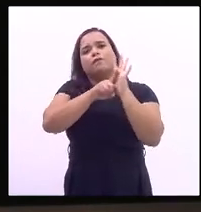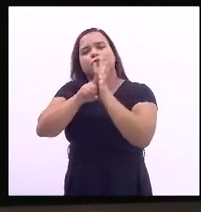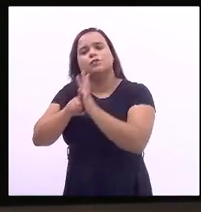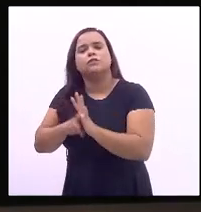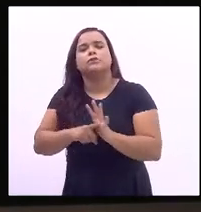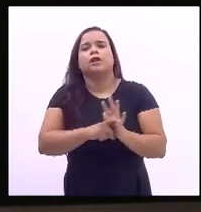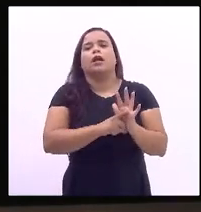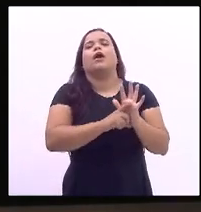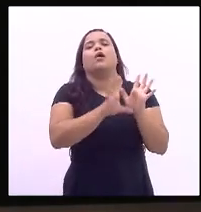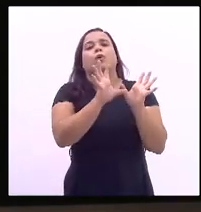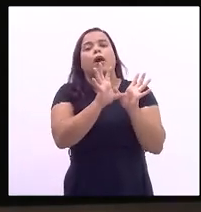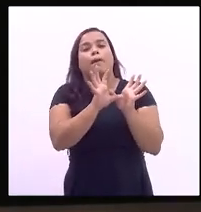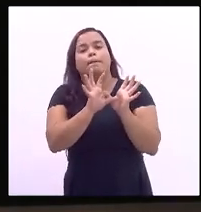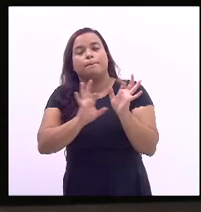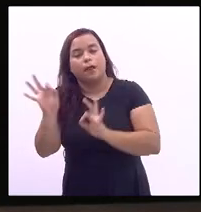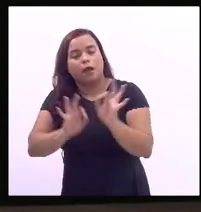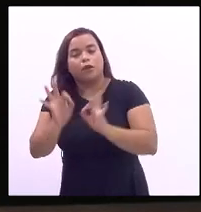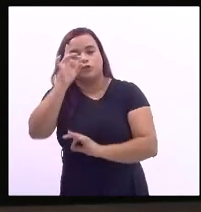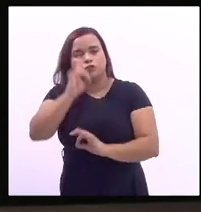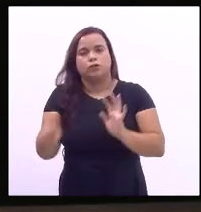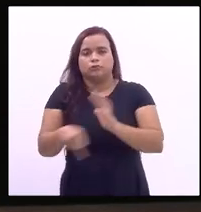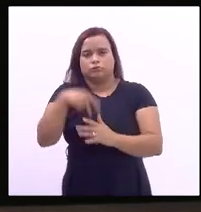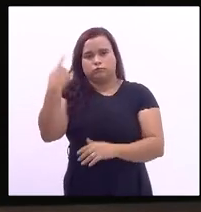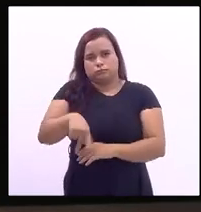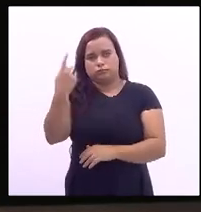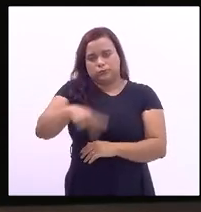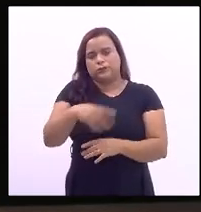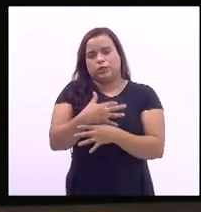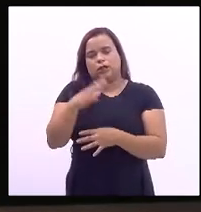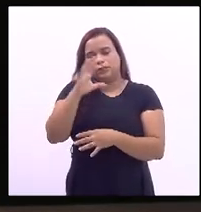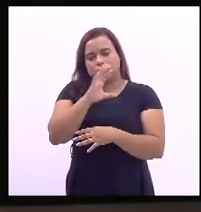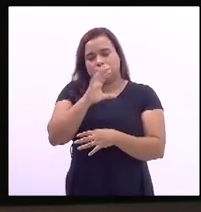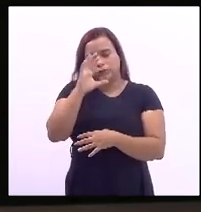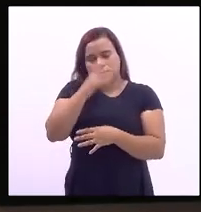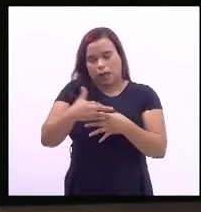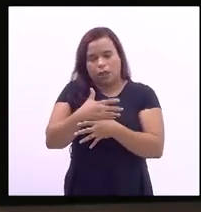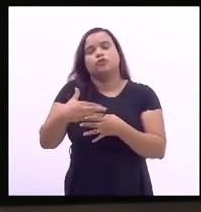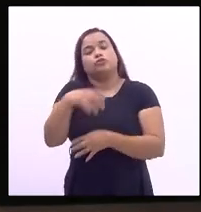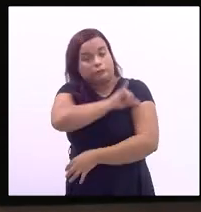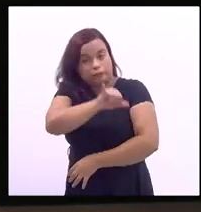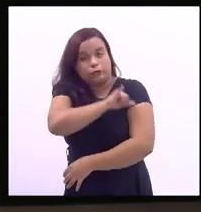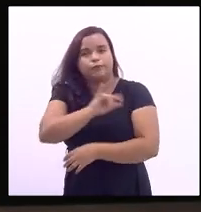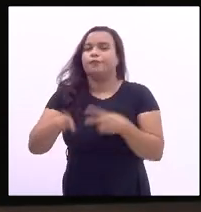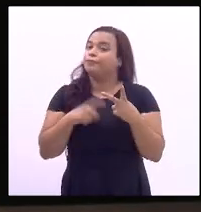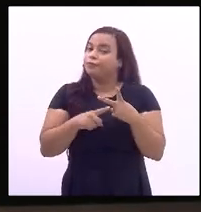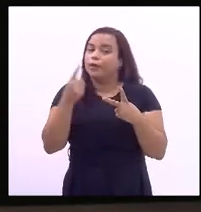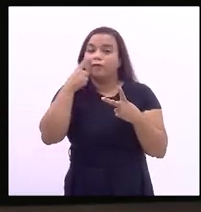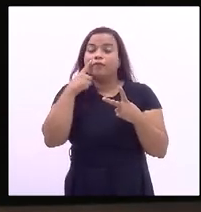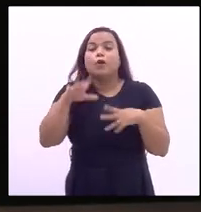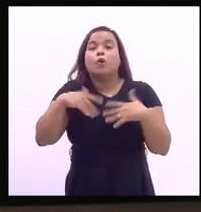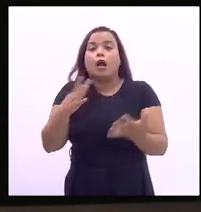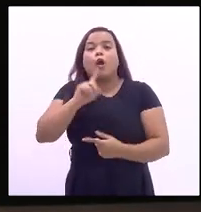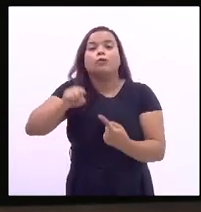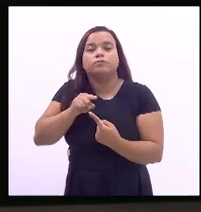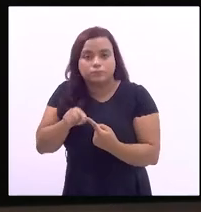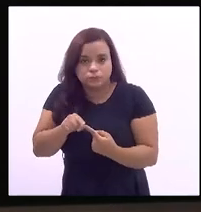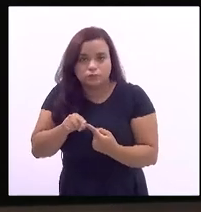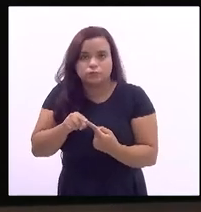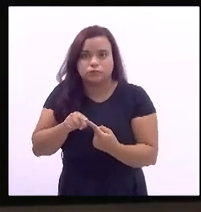do plano diretor da cidade do Rio de Janeiro o segundo ver o que que a gente está pretendendo